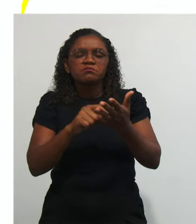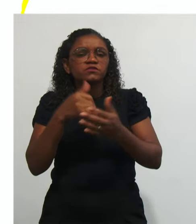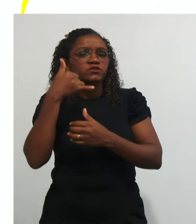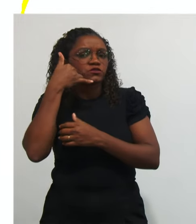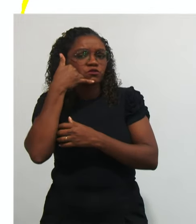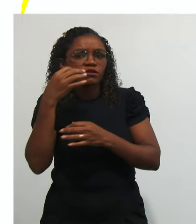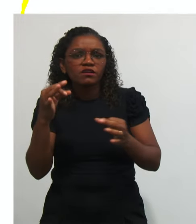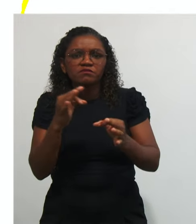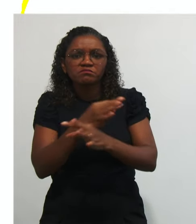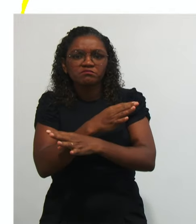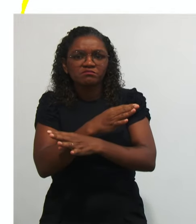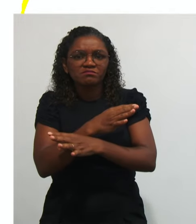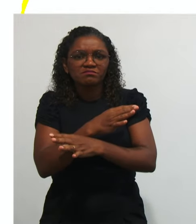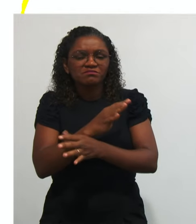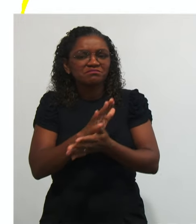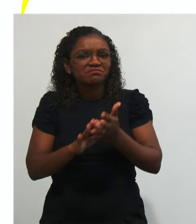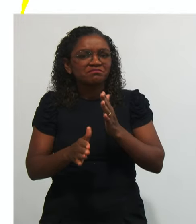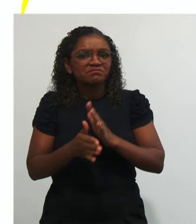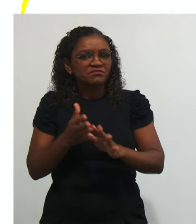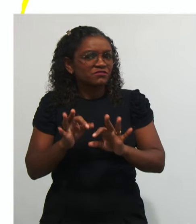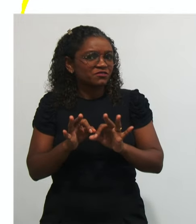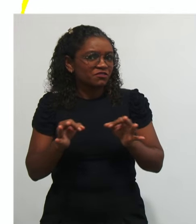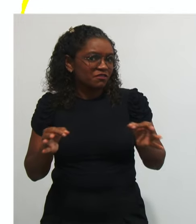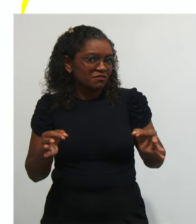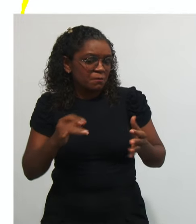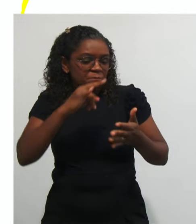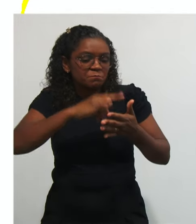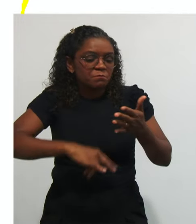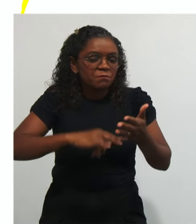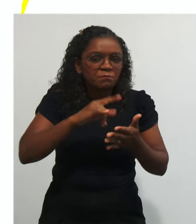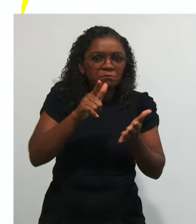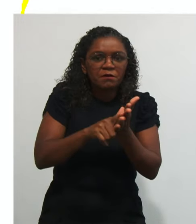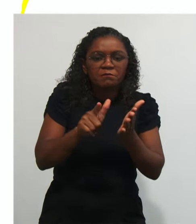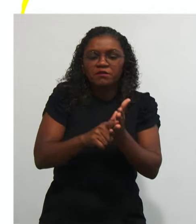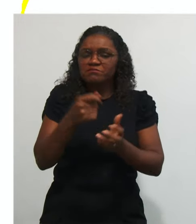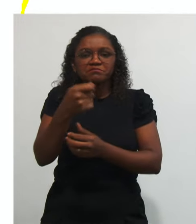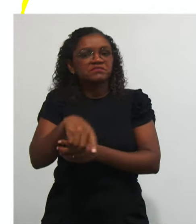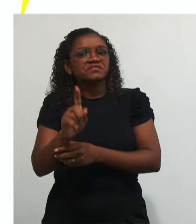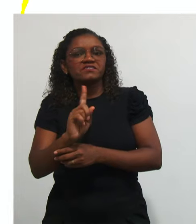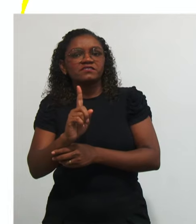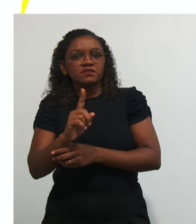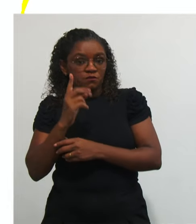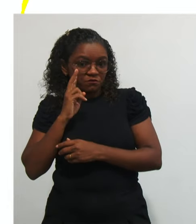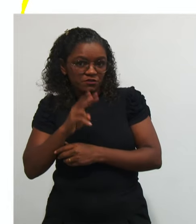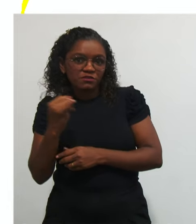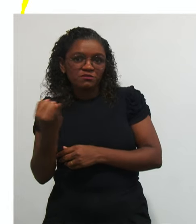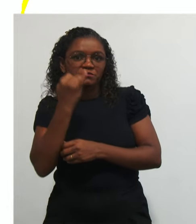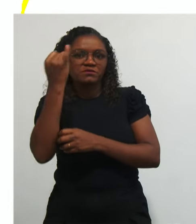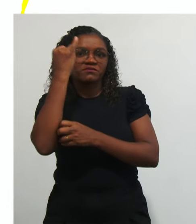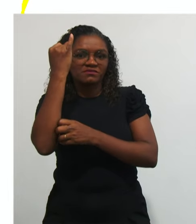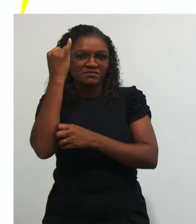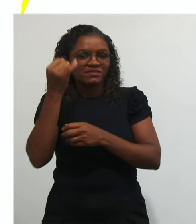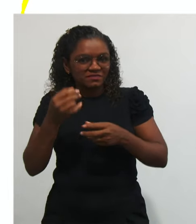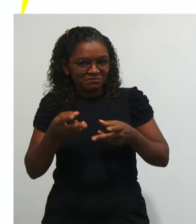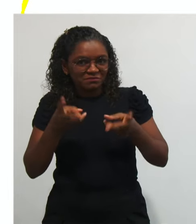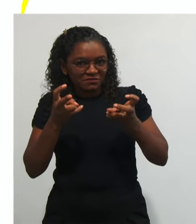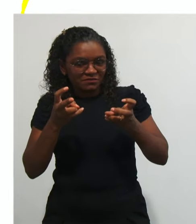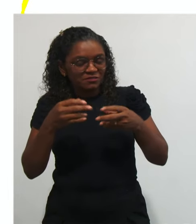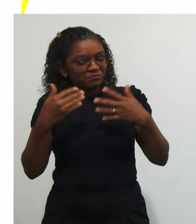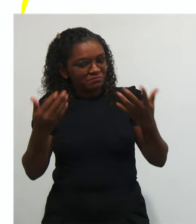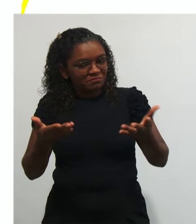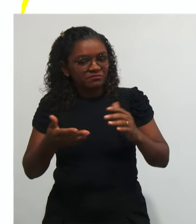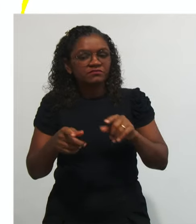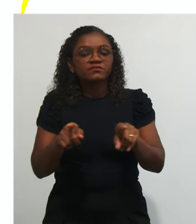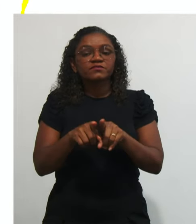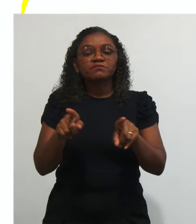celular não precisa mais carregar papéis documentos então perceba a importância né das inovações tecnológicas e esse